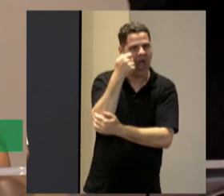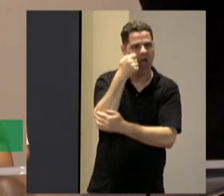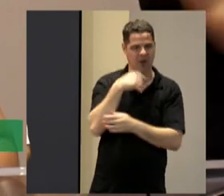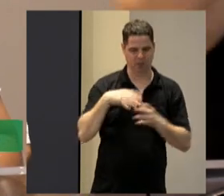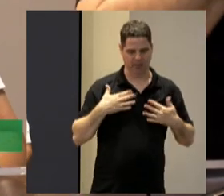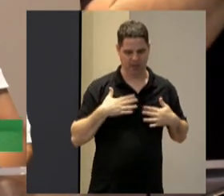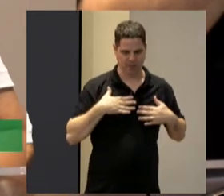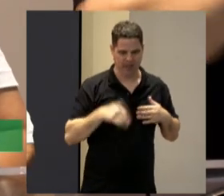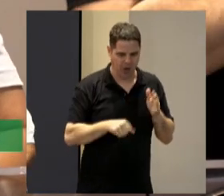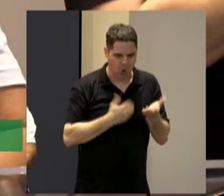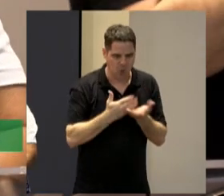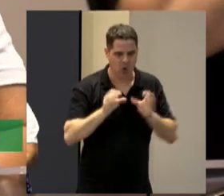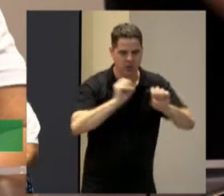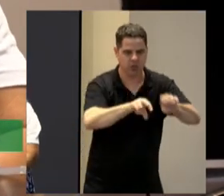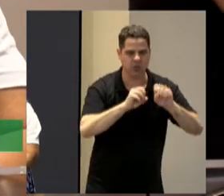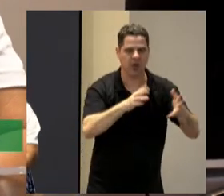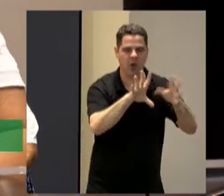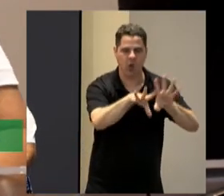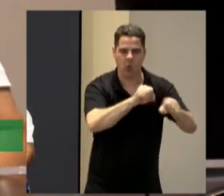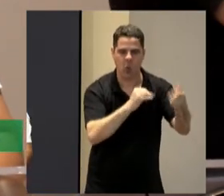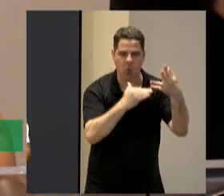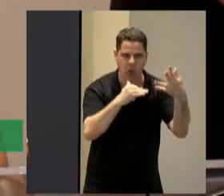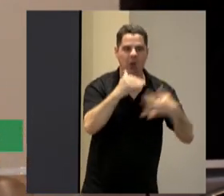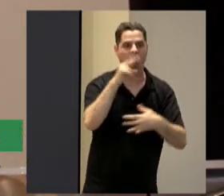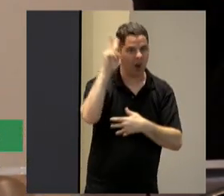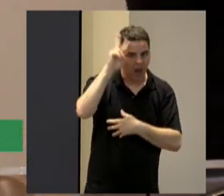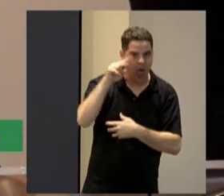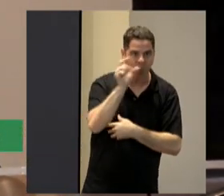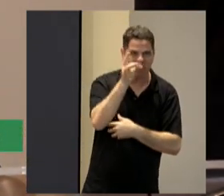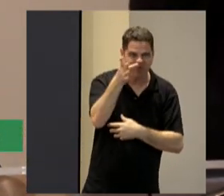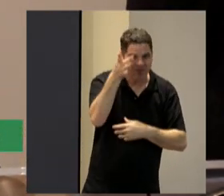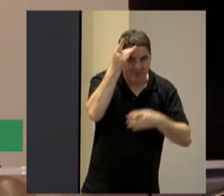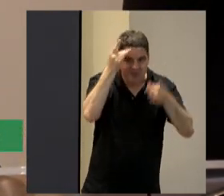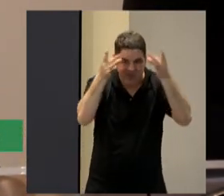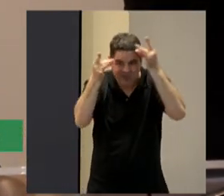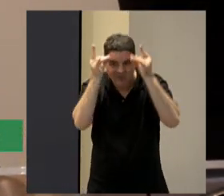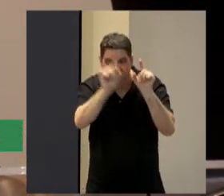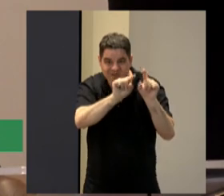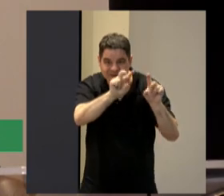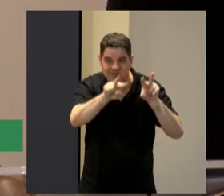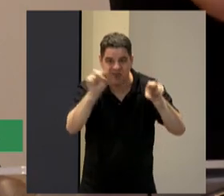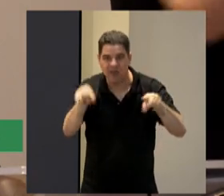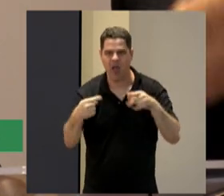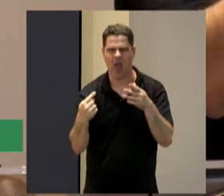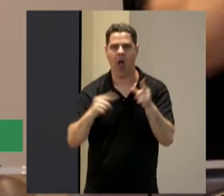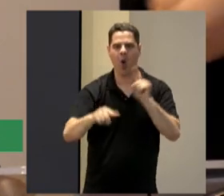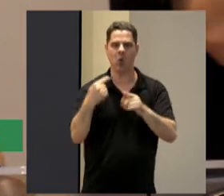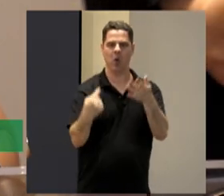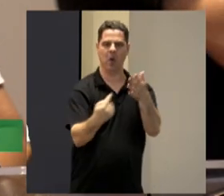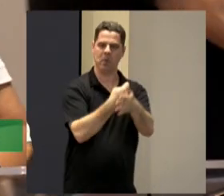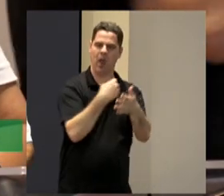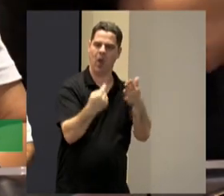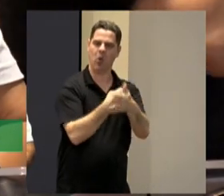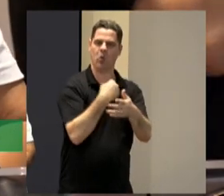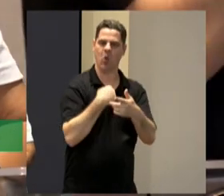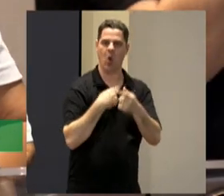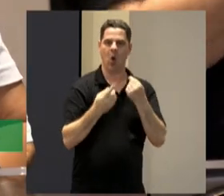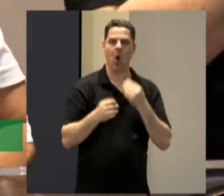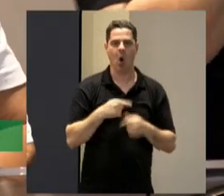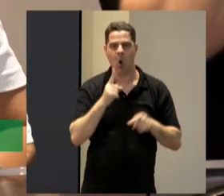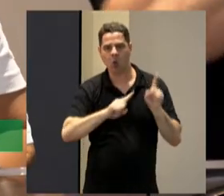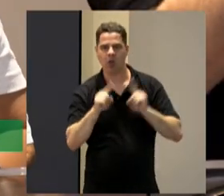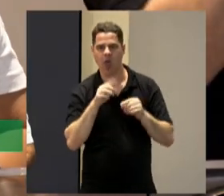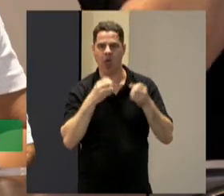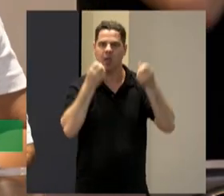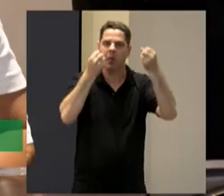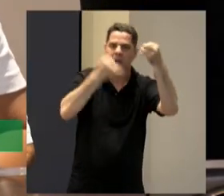nas minhas primeiras formações. Eu lembro das perguntas que faziam ou dos silêncios